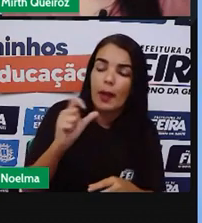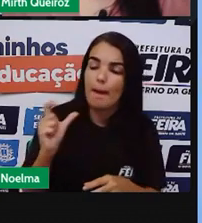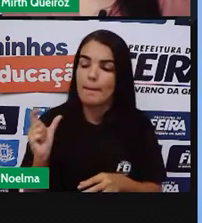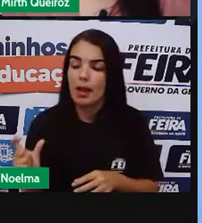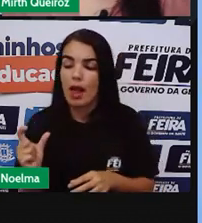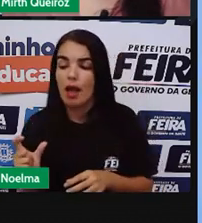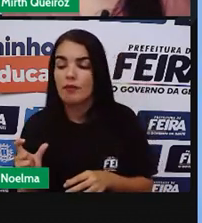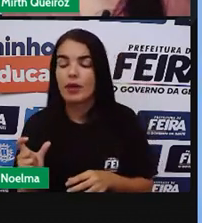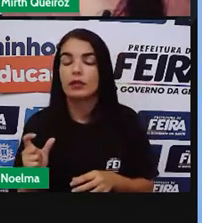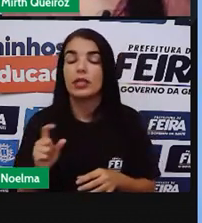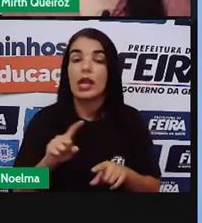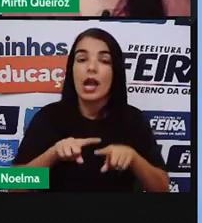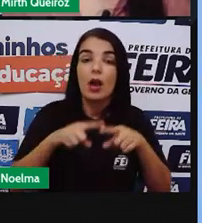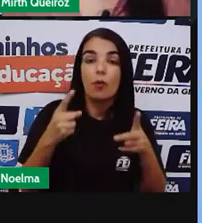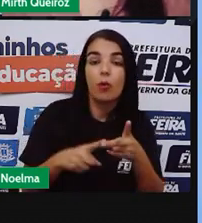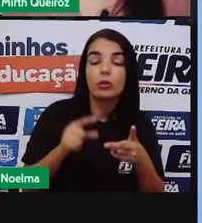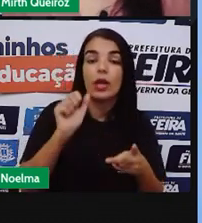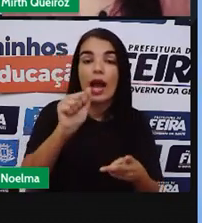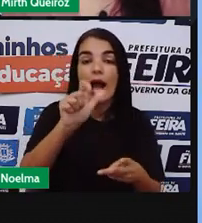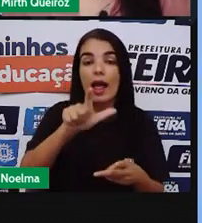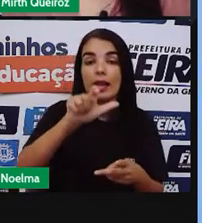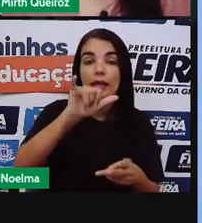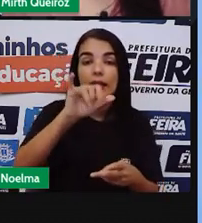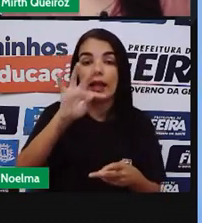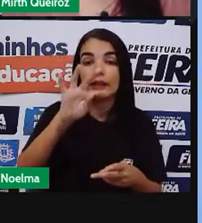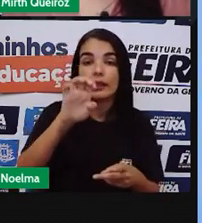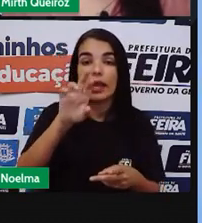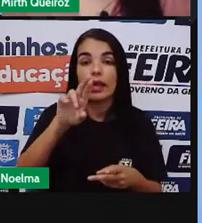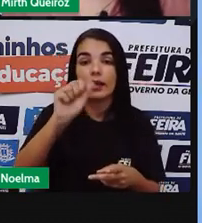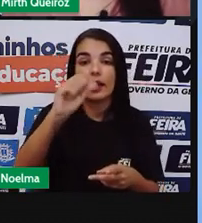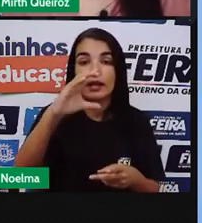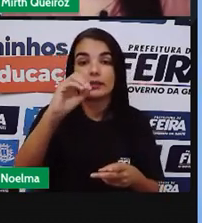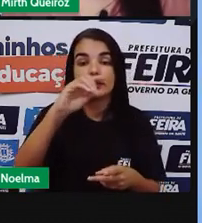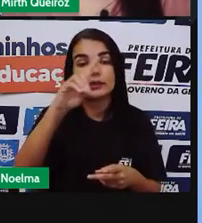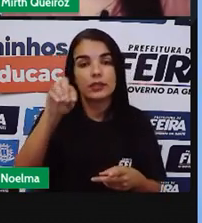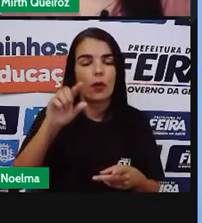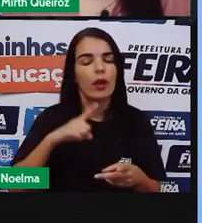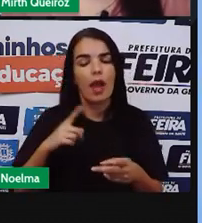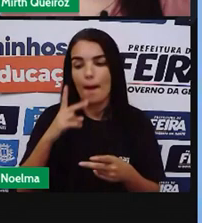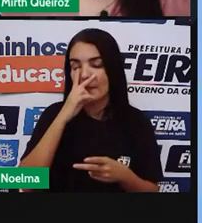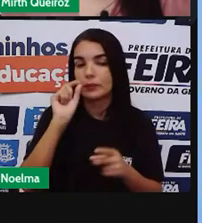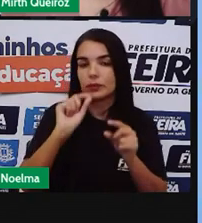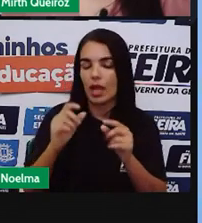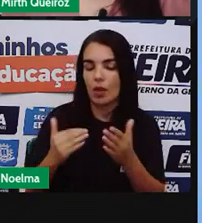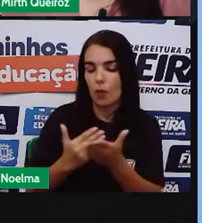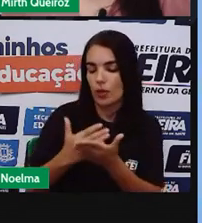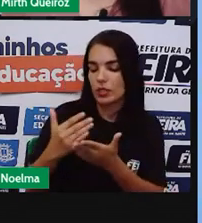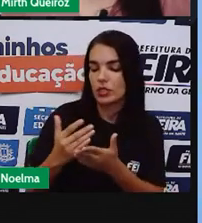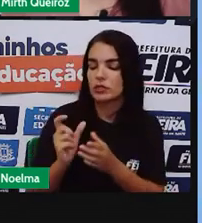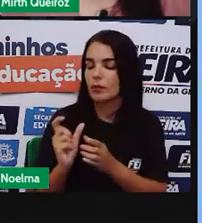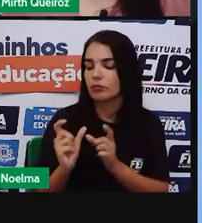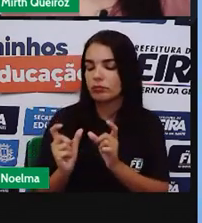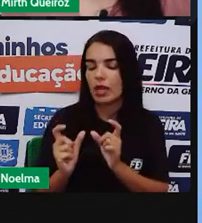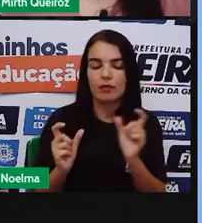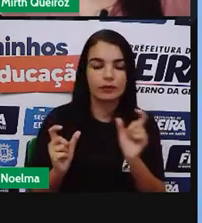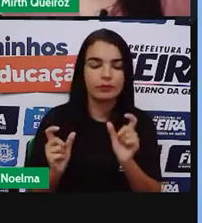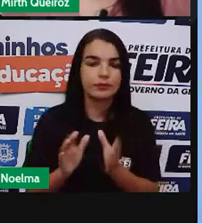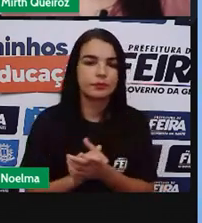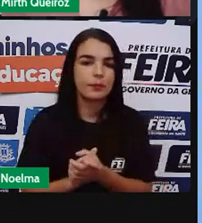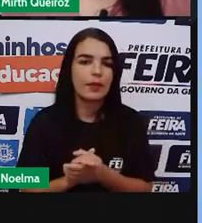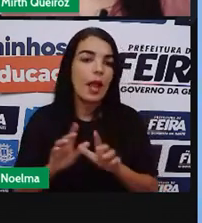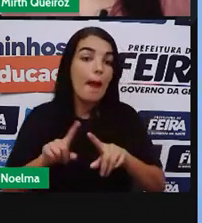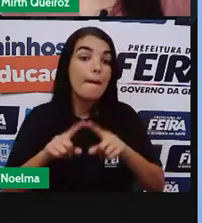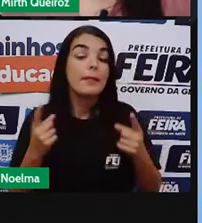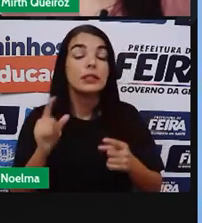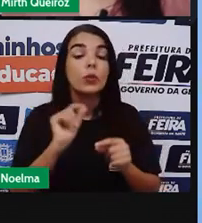as aliterações no início da palavra é que é igual, certo? Mas o que é poesia? A poesia é um texto poético,